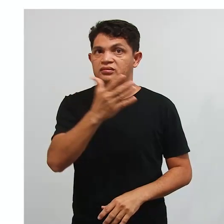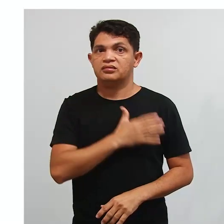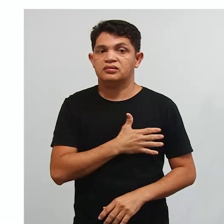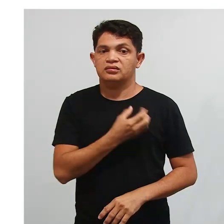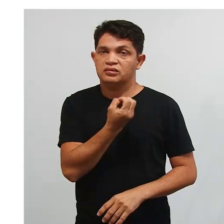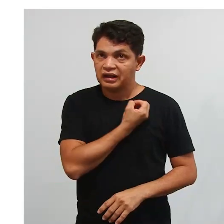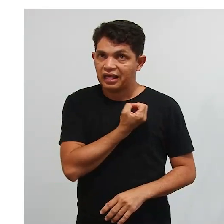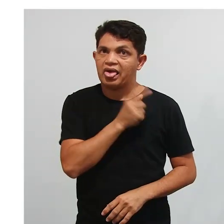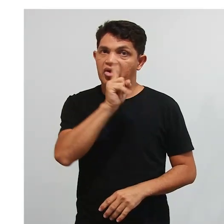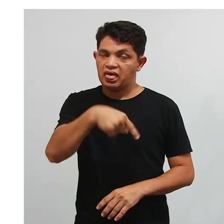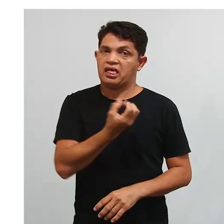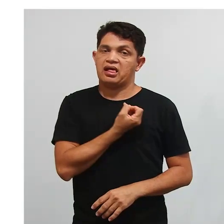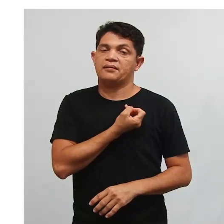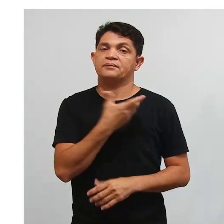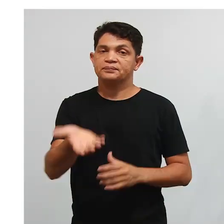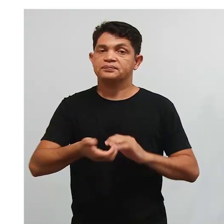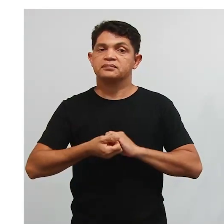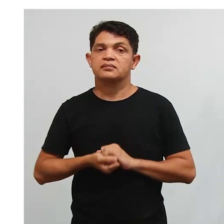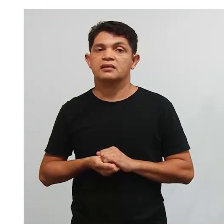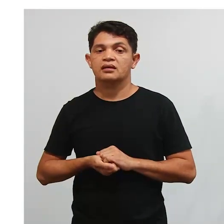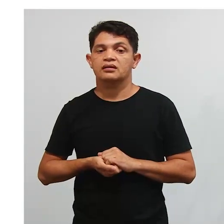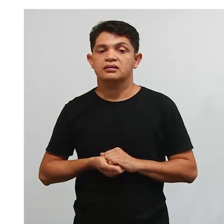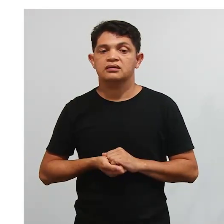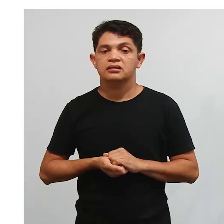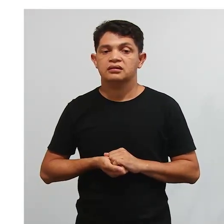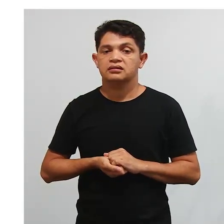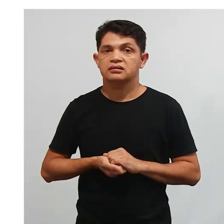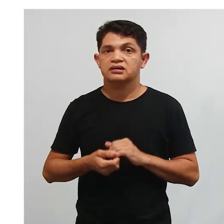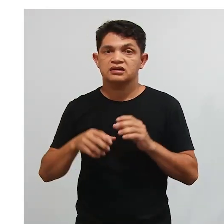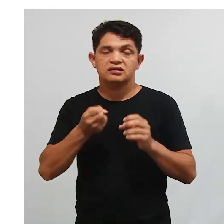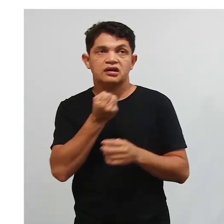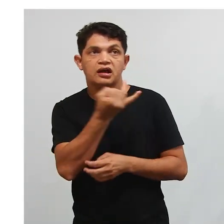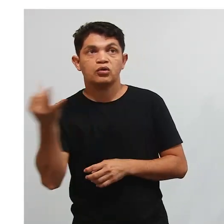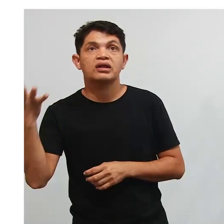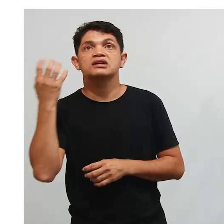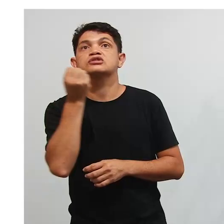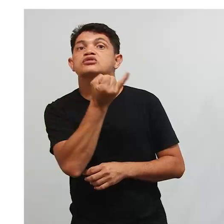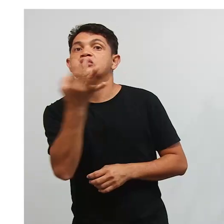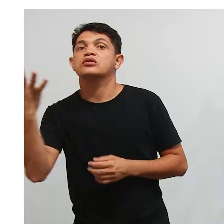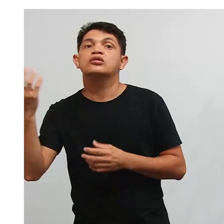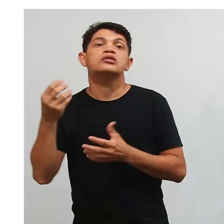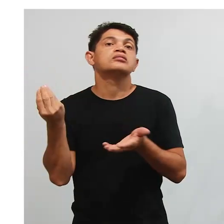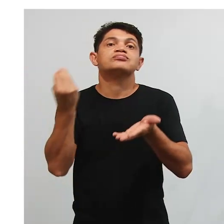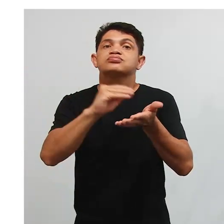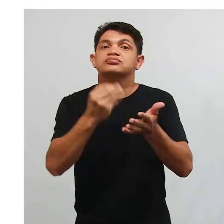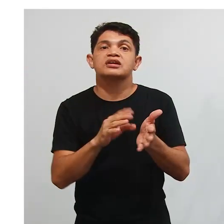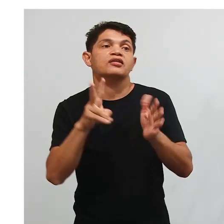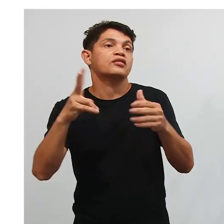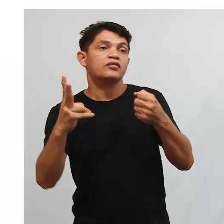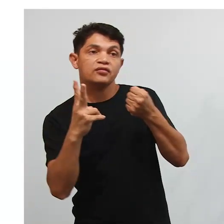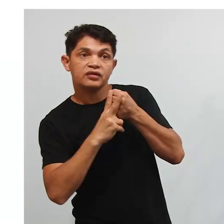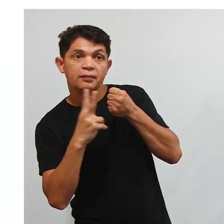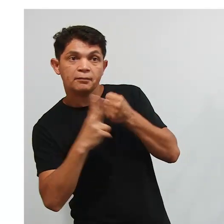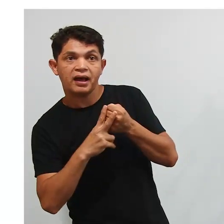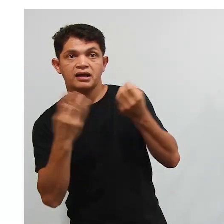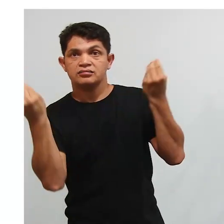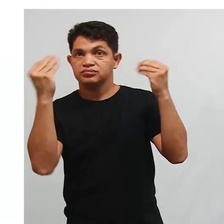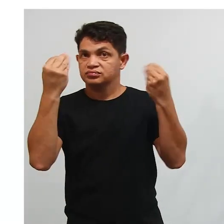eh números né e a qualitativa que são descrições